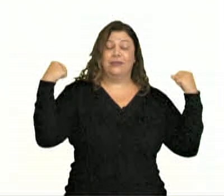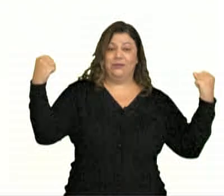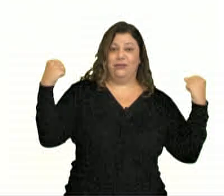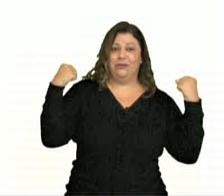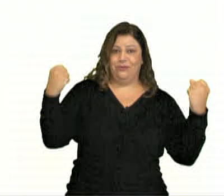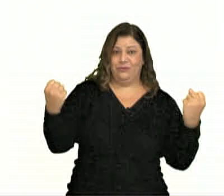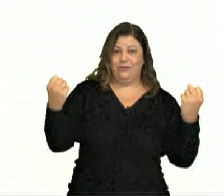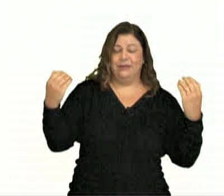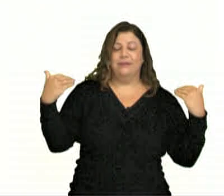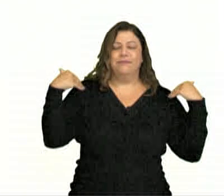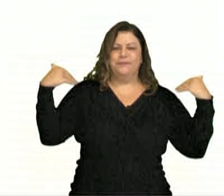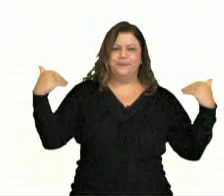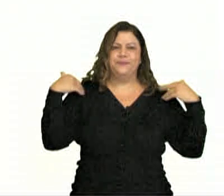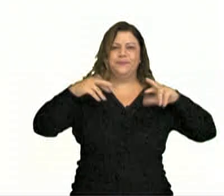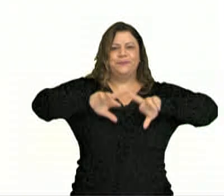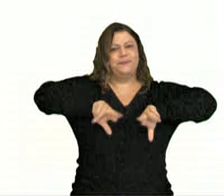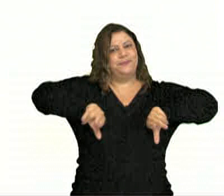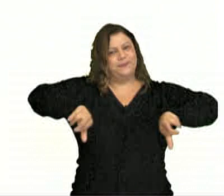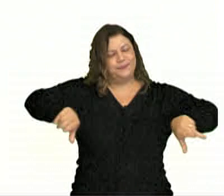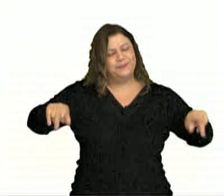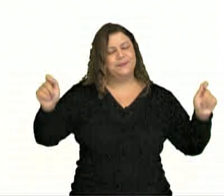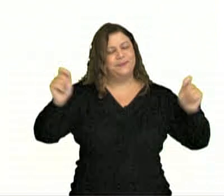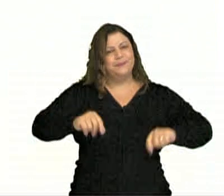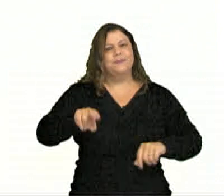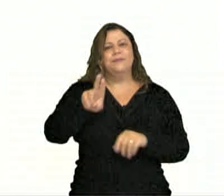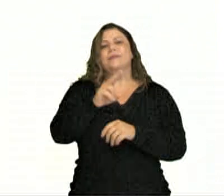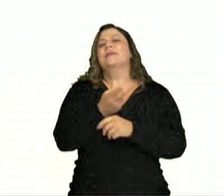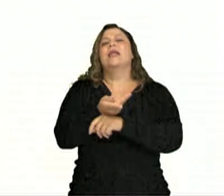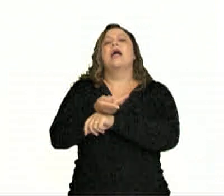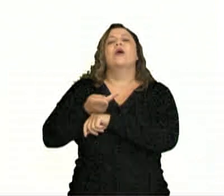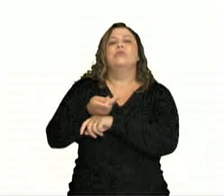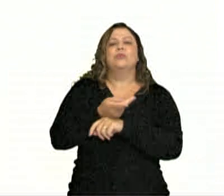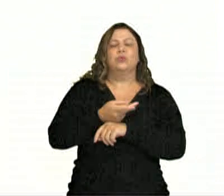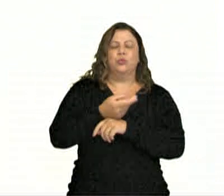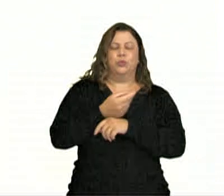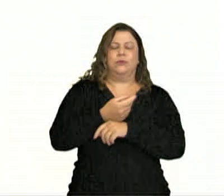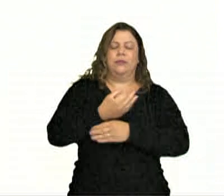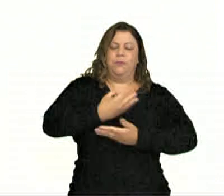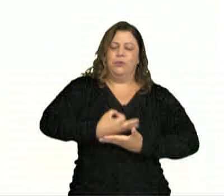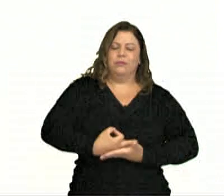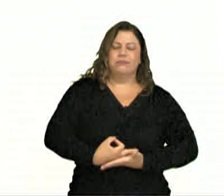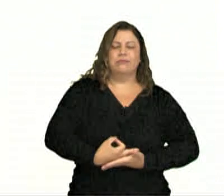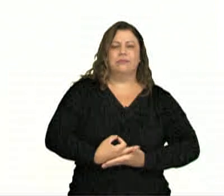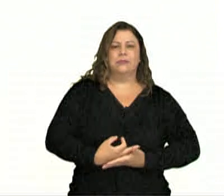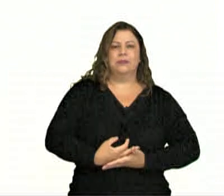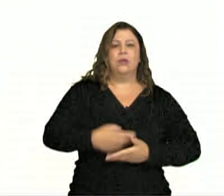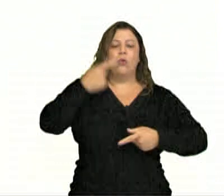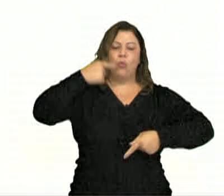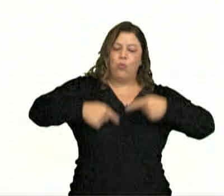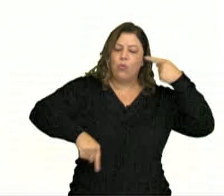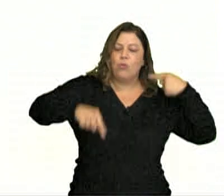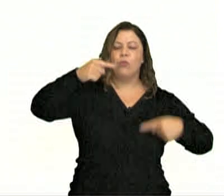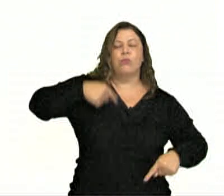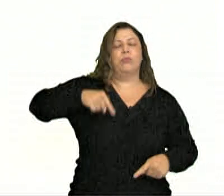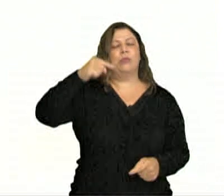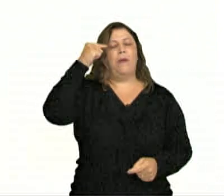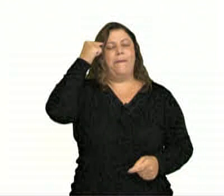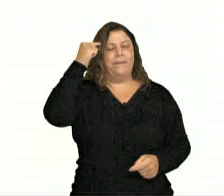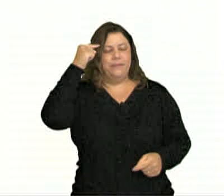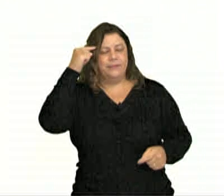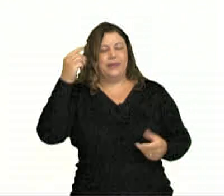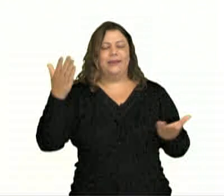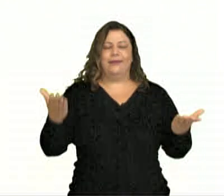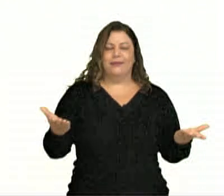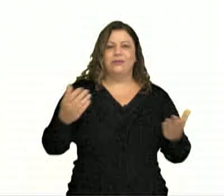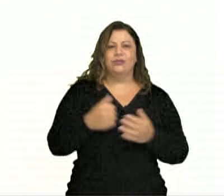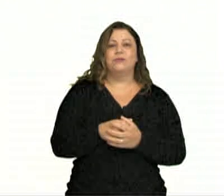conscientização corporal é utilizada na busca pelo equilíbrio corpo e mente e pelo autoconhecimento. Já a ginástica